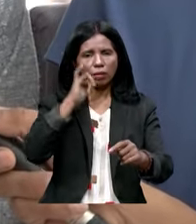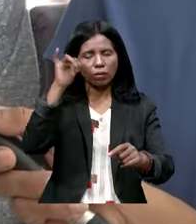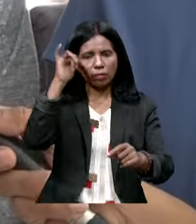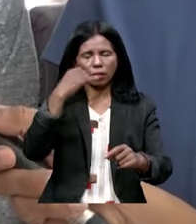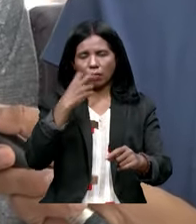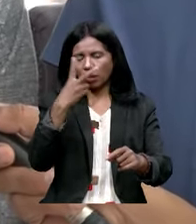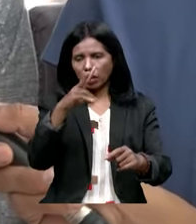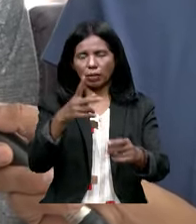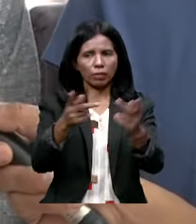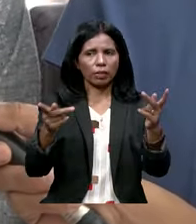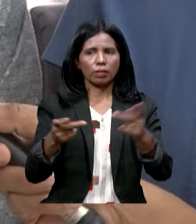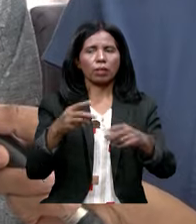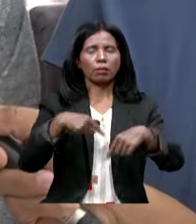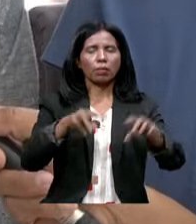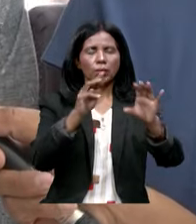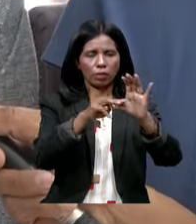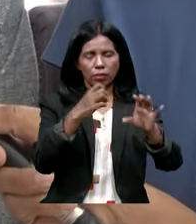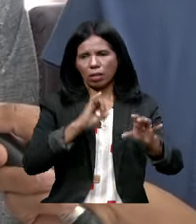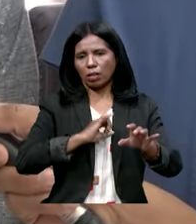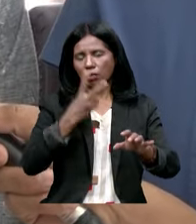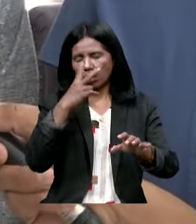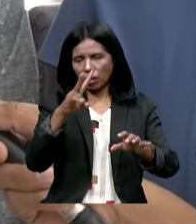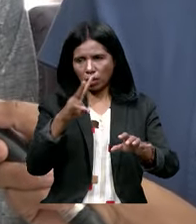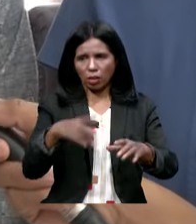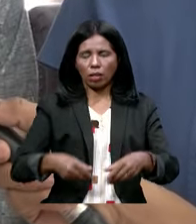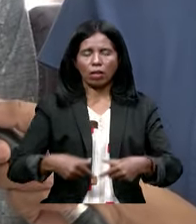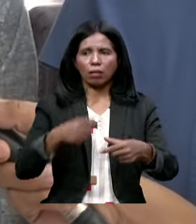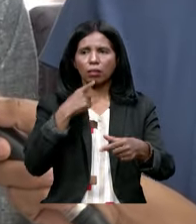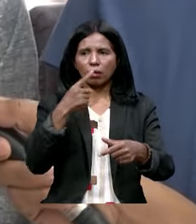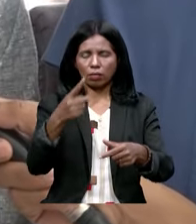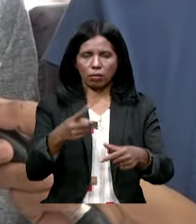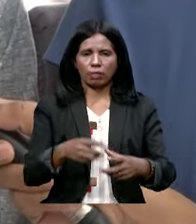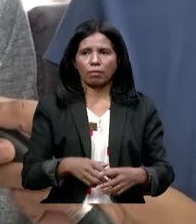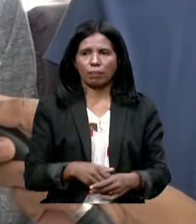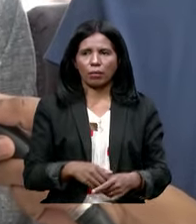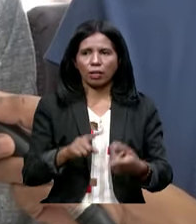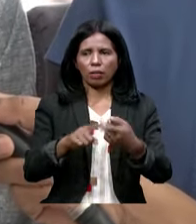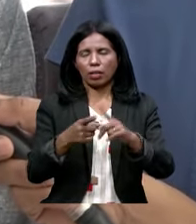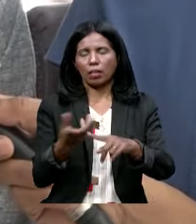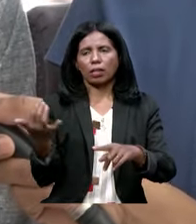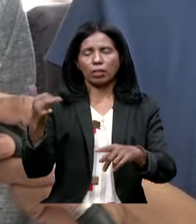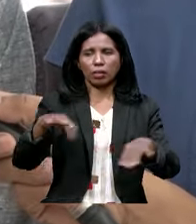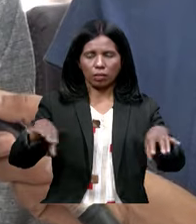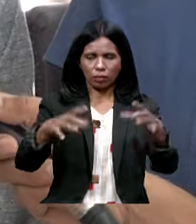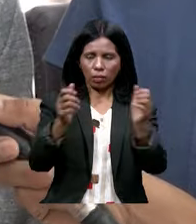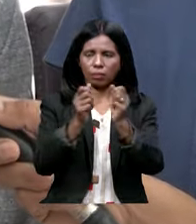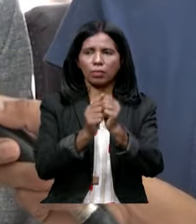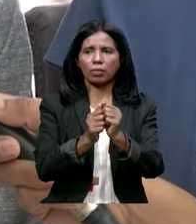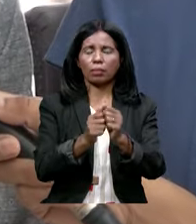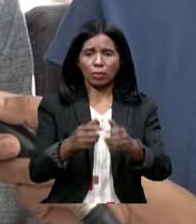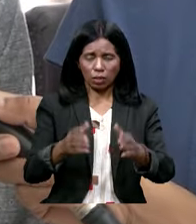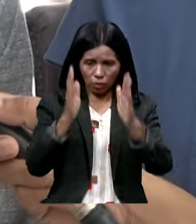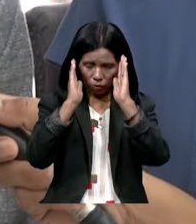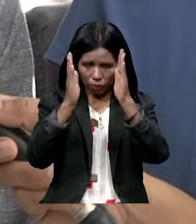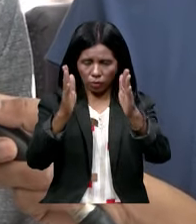tumba fatin ser outro tomar caro sem hora é o foco de orientação ba colegas de serviço AMDN, a tu bele foca